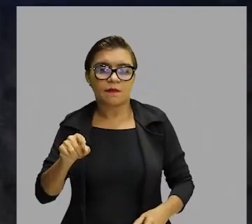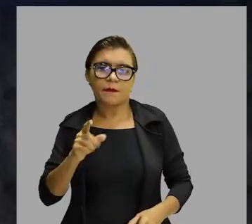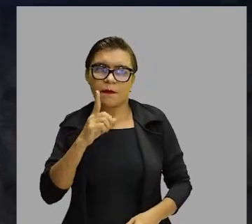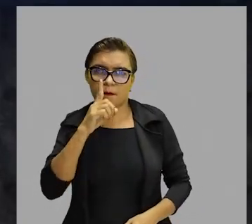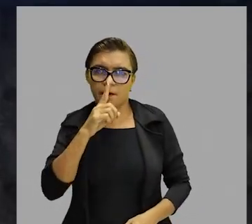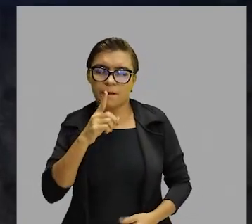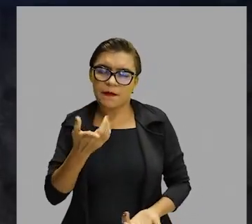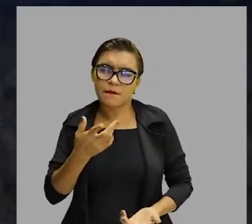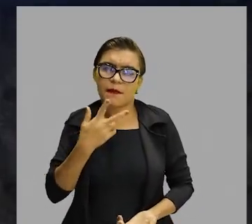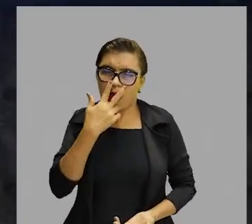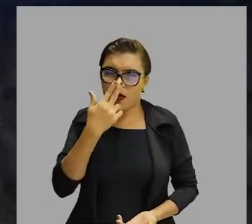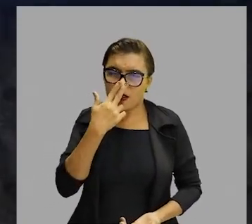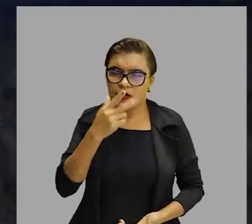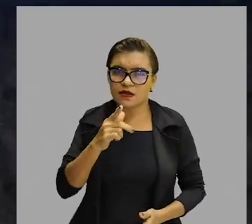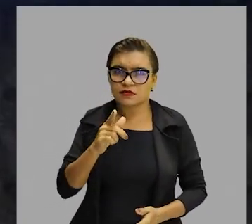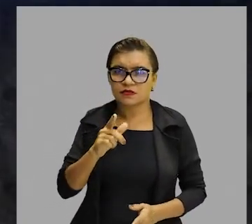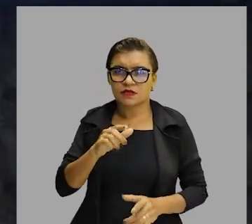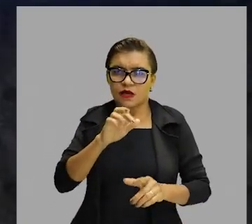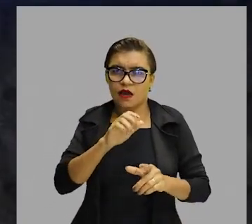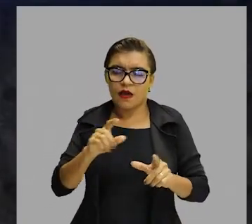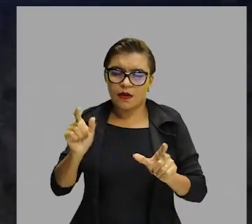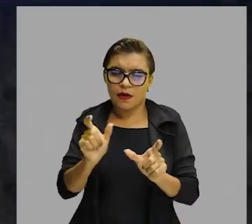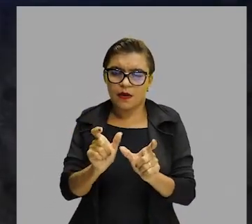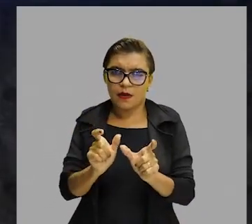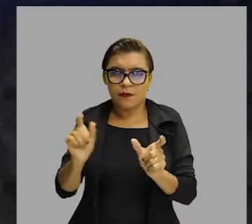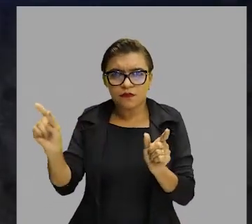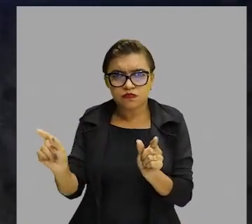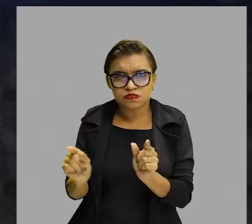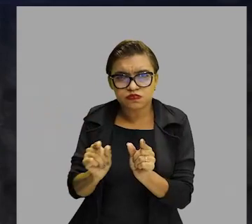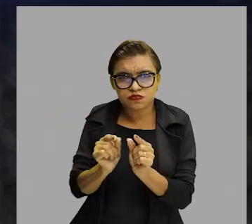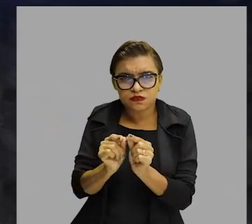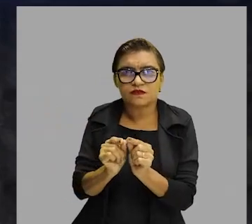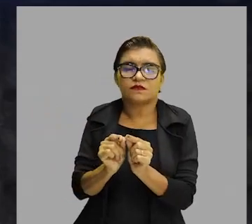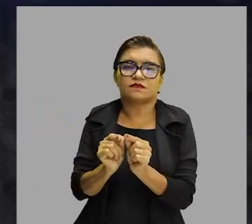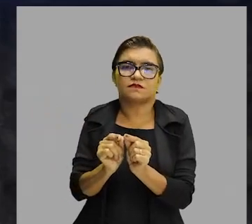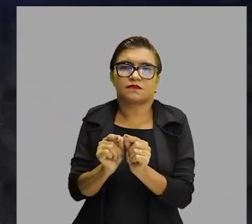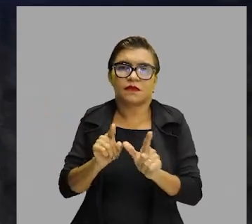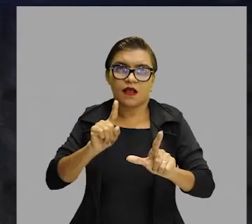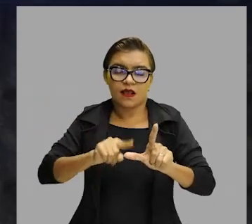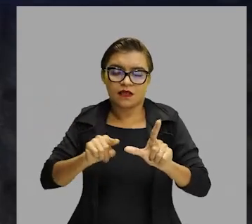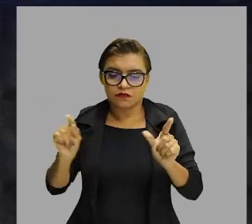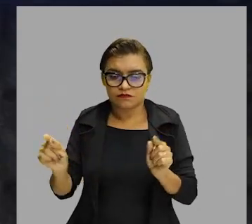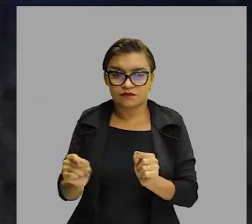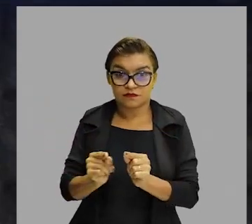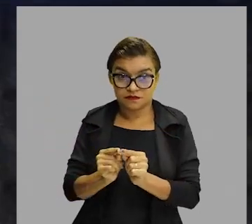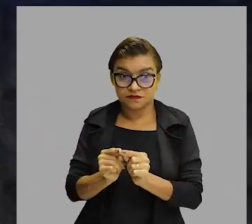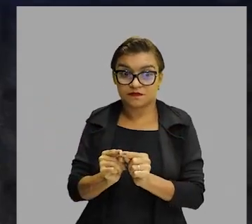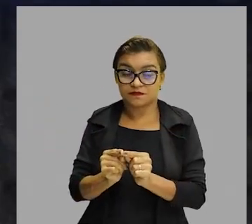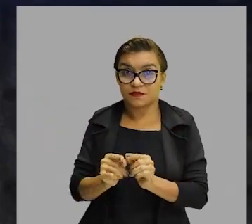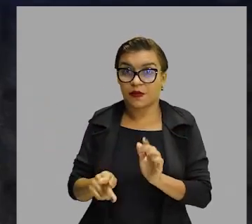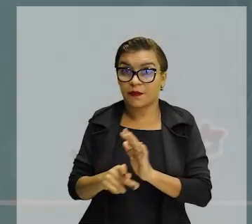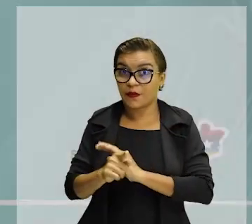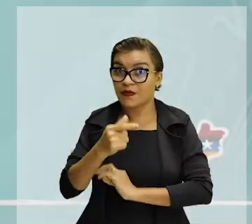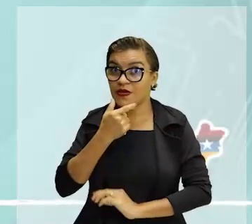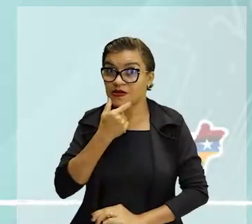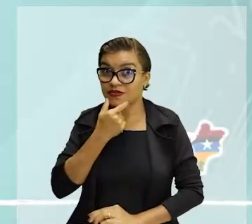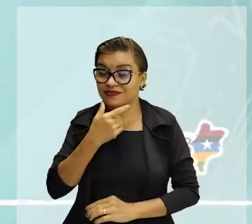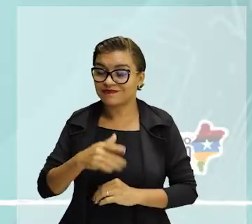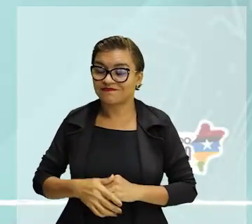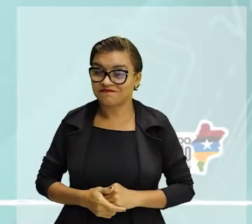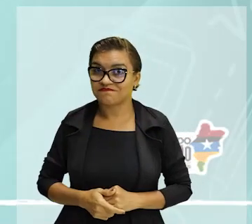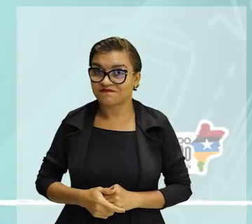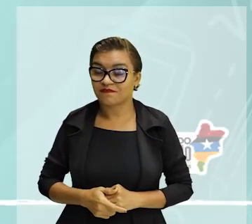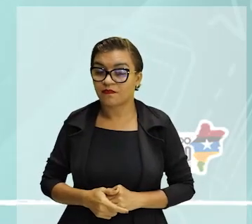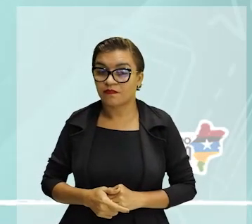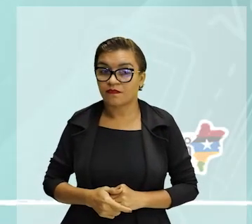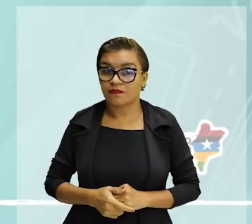é chamado diodo emissor de luz, tá ok? Só que em inglês, logicamente, certo? Então o